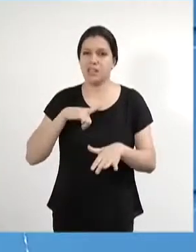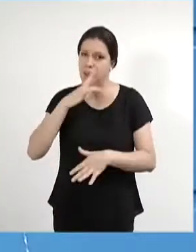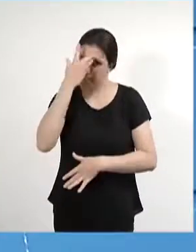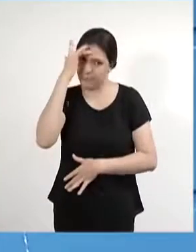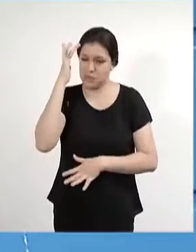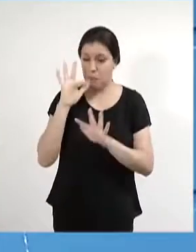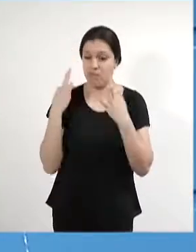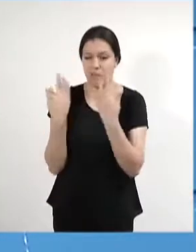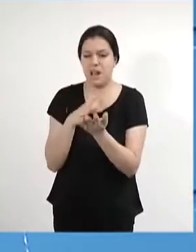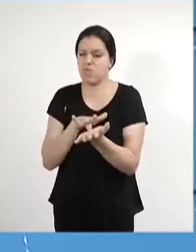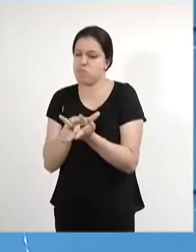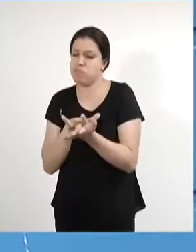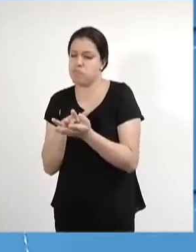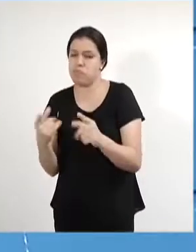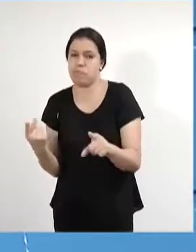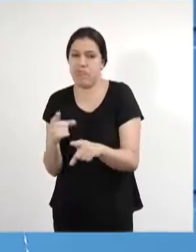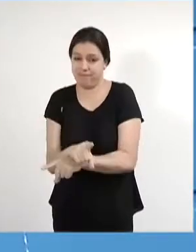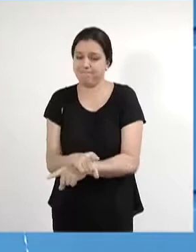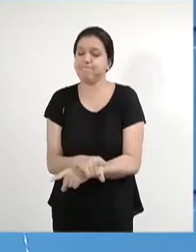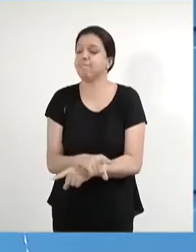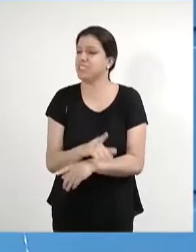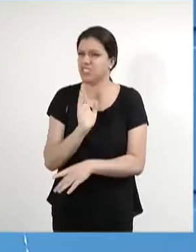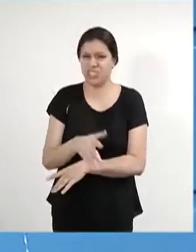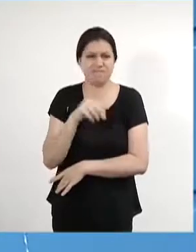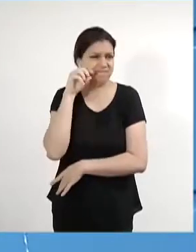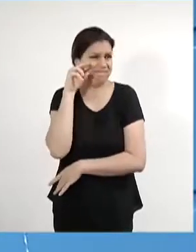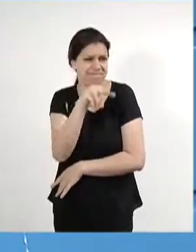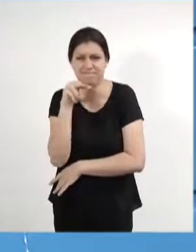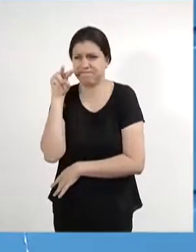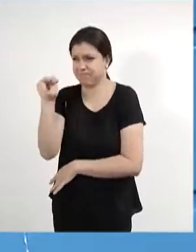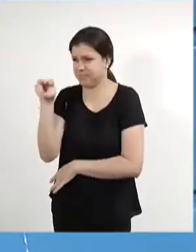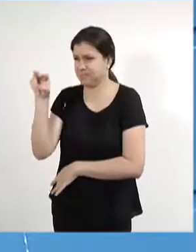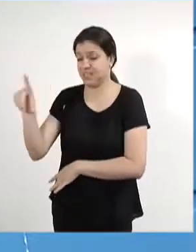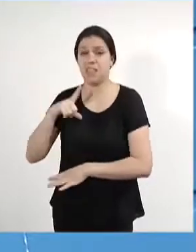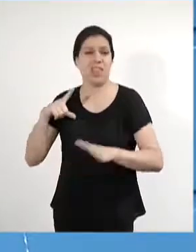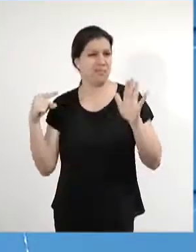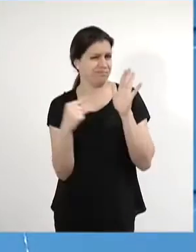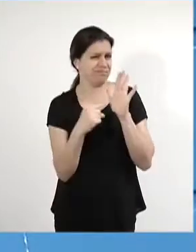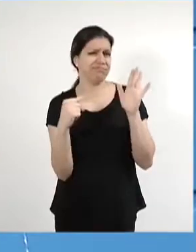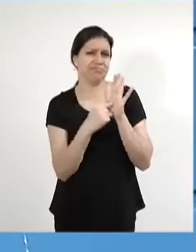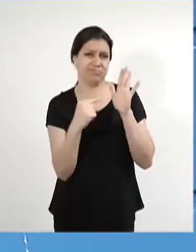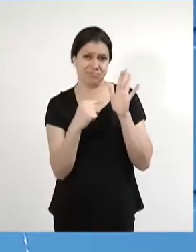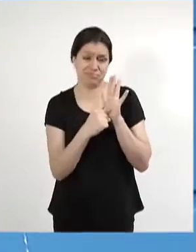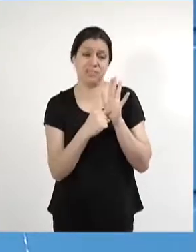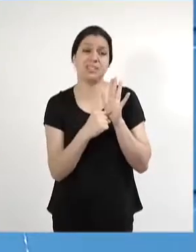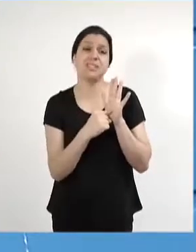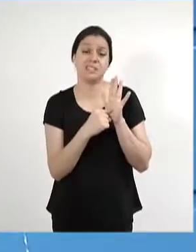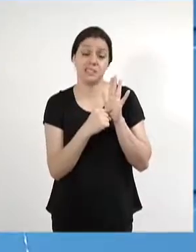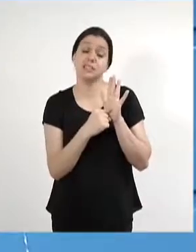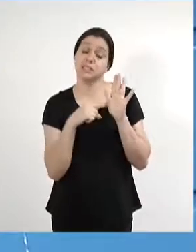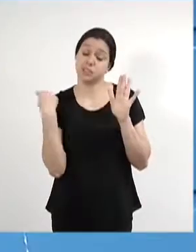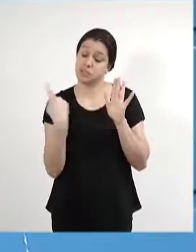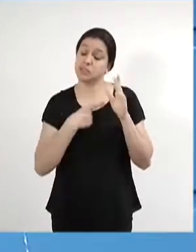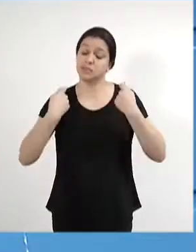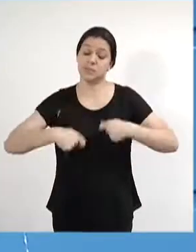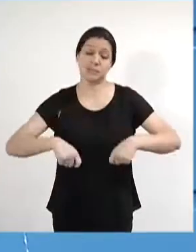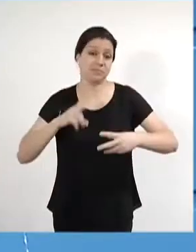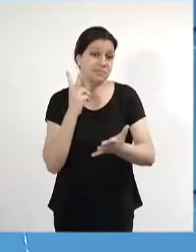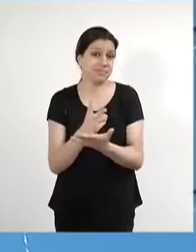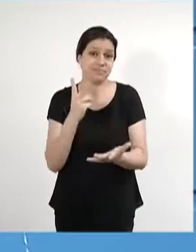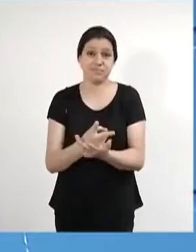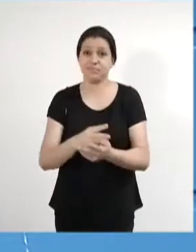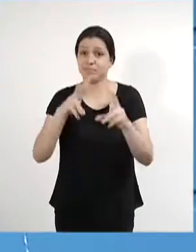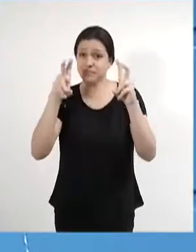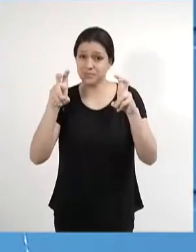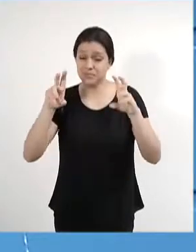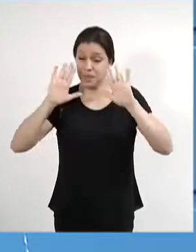seus próprios familiares. Existem vários casos, denúncias feitas. Então, acho que nós temos que colocar esse assunto sempre